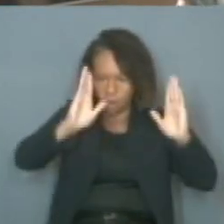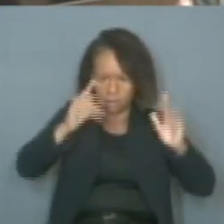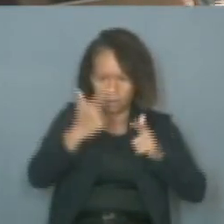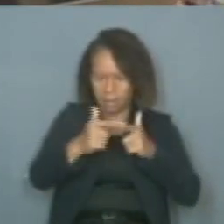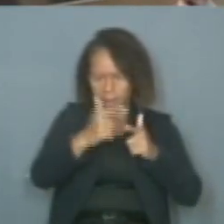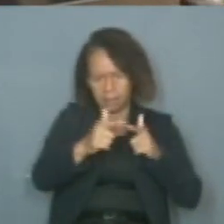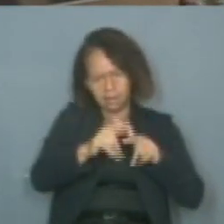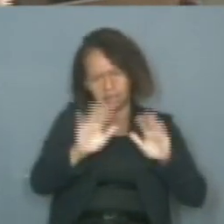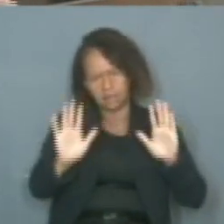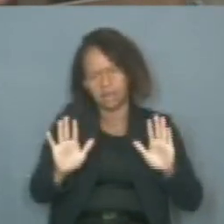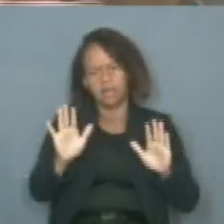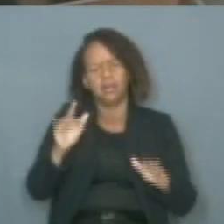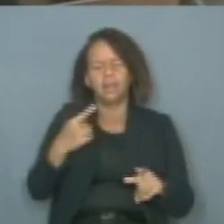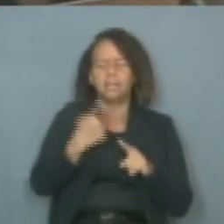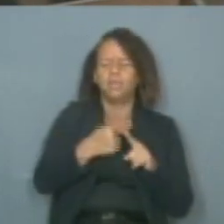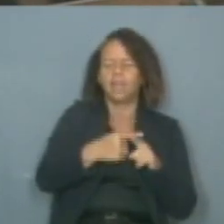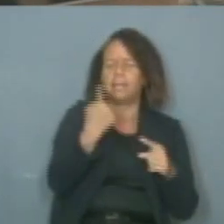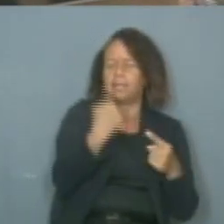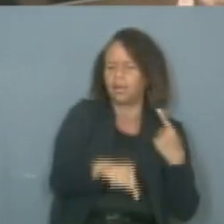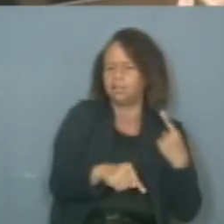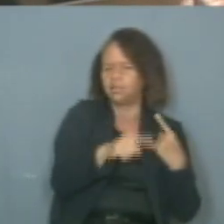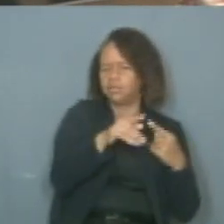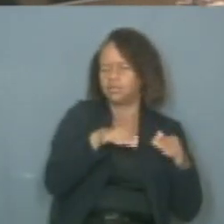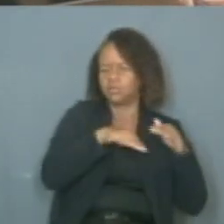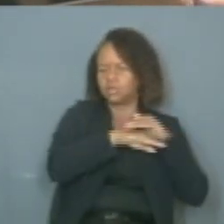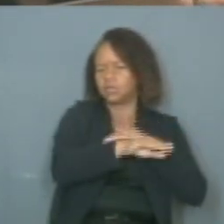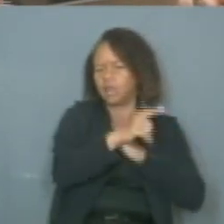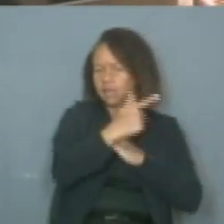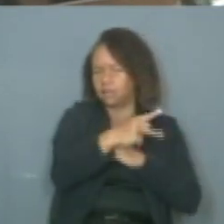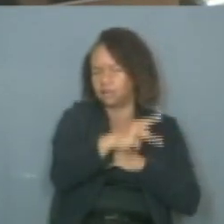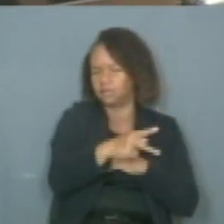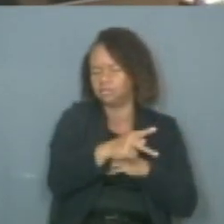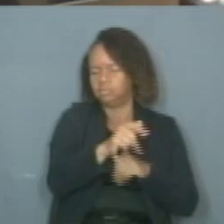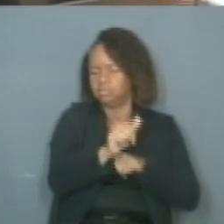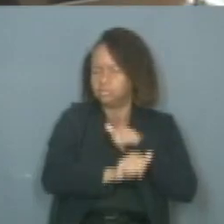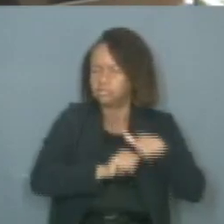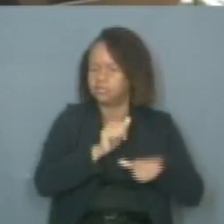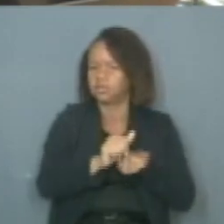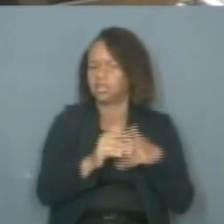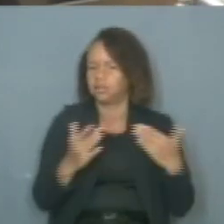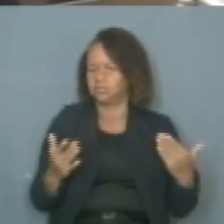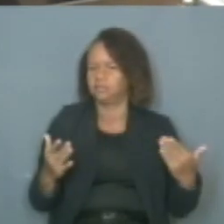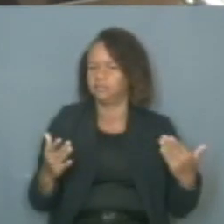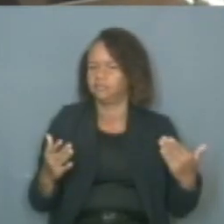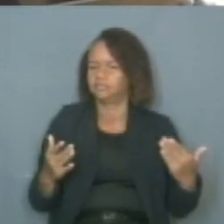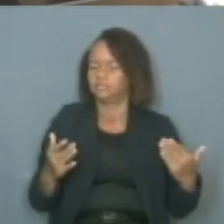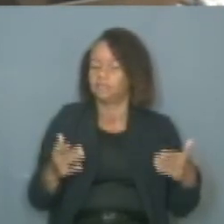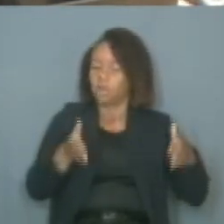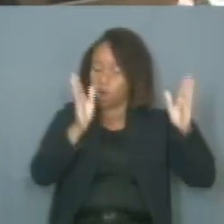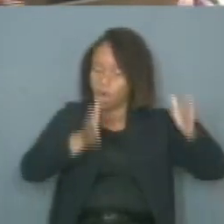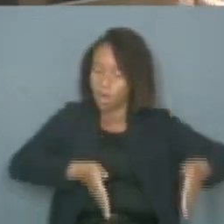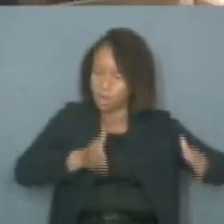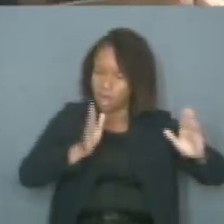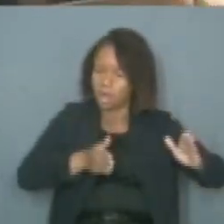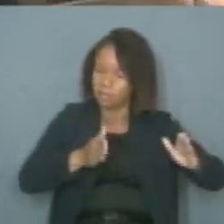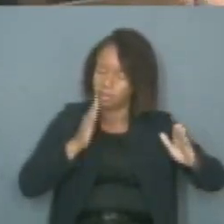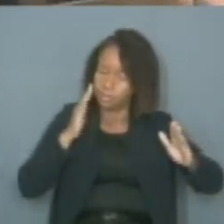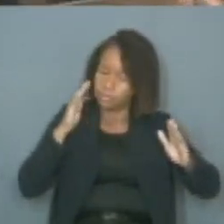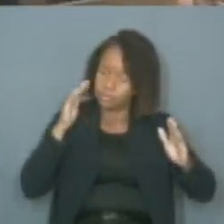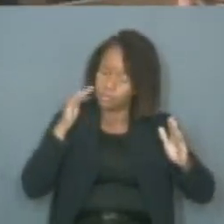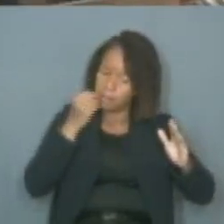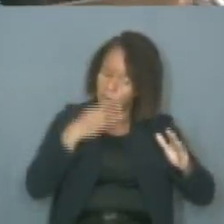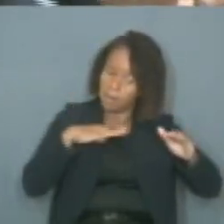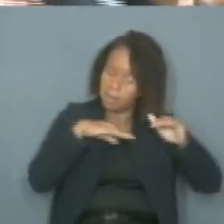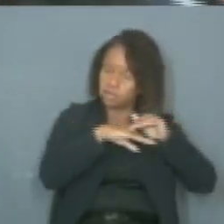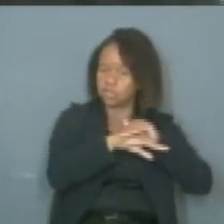prejudicava, talvez a gente tenha que ver por que é proibido estacionar ali. Seria trocar, botar aquele local para que possa ser viável de